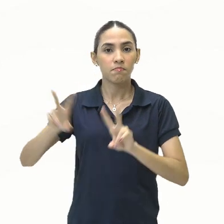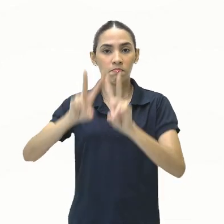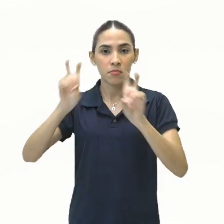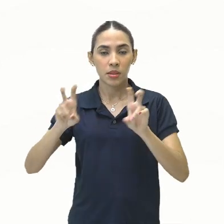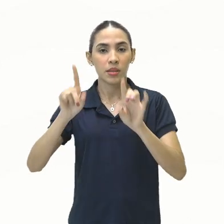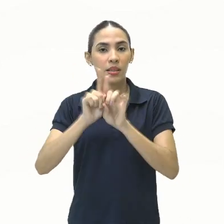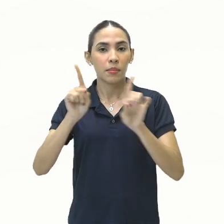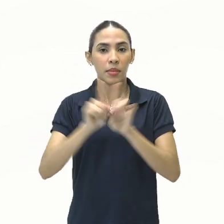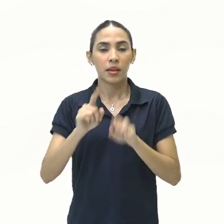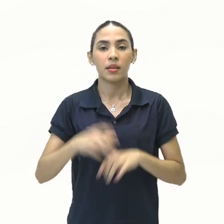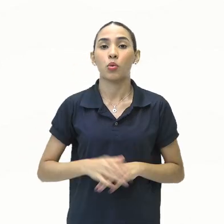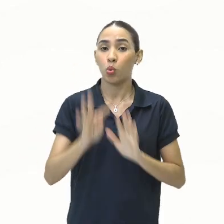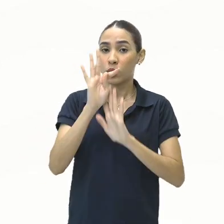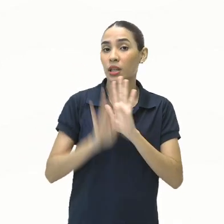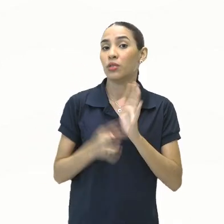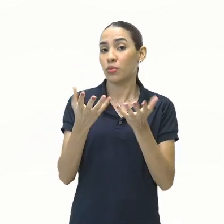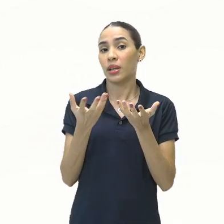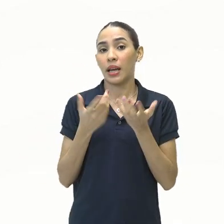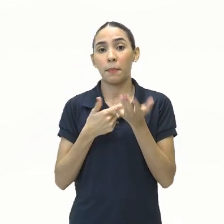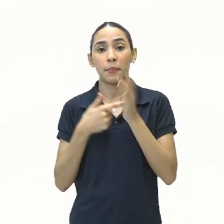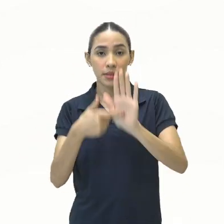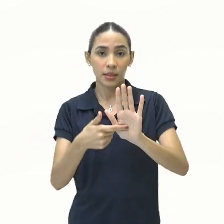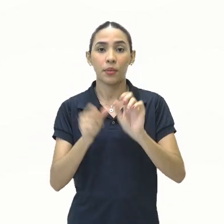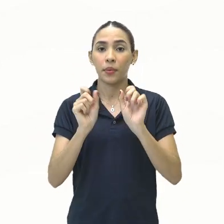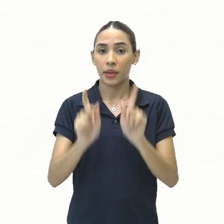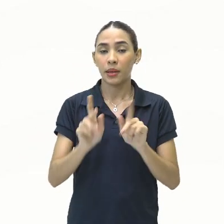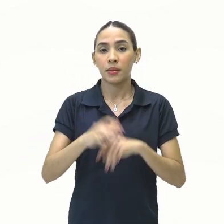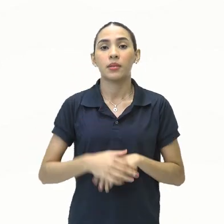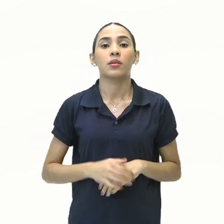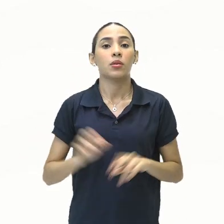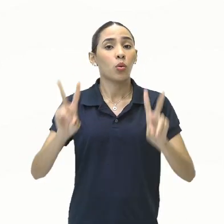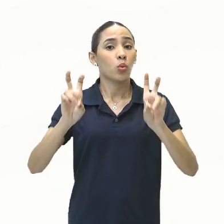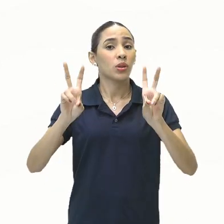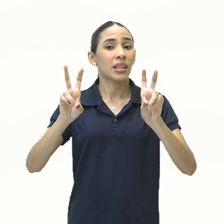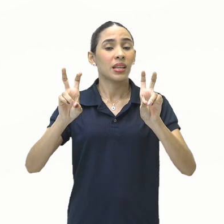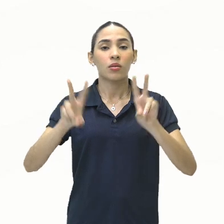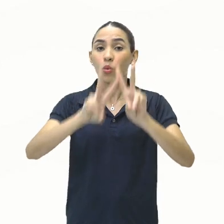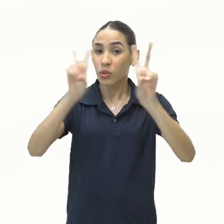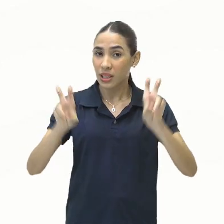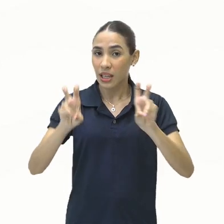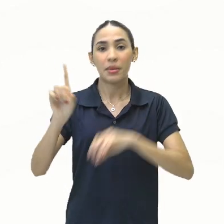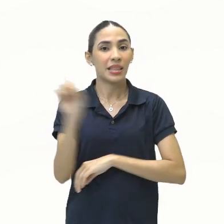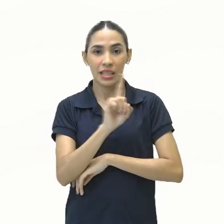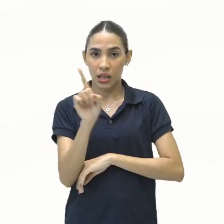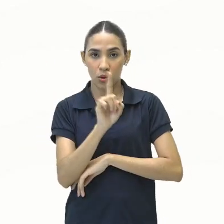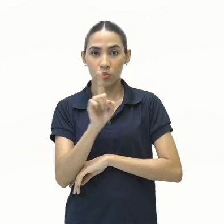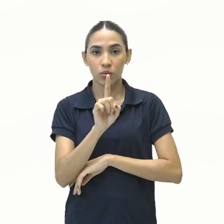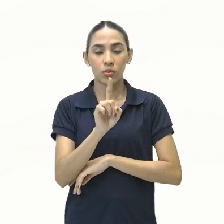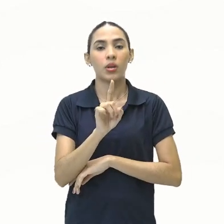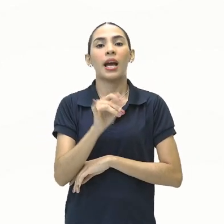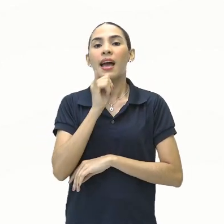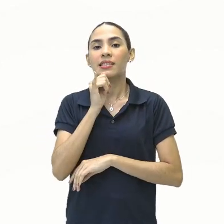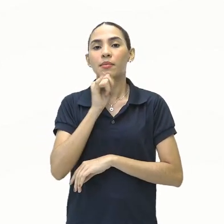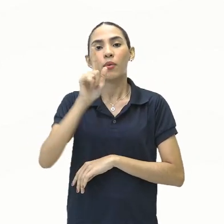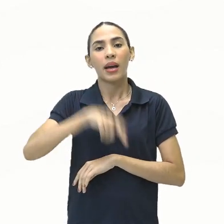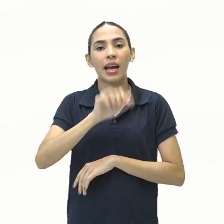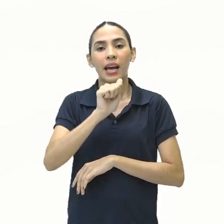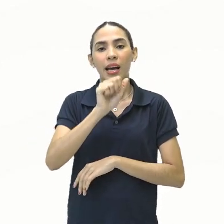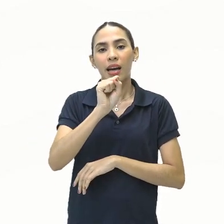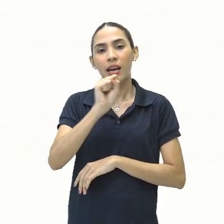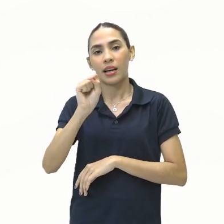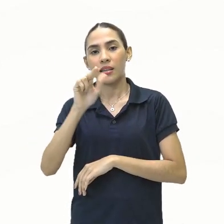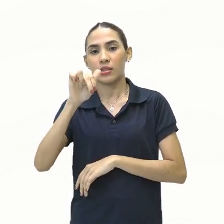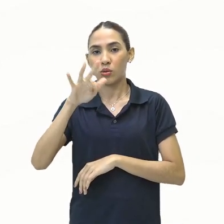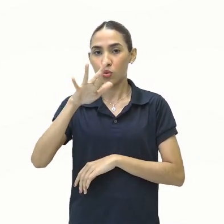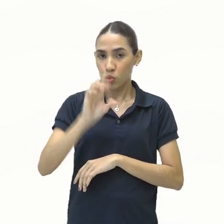e o posicionamento que o texto quer me dar. Tá bom? E o tema, não, o tema ele é o quê? É o assunto que eu vou abordar. E ele vai me